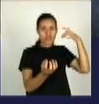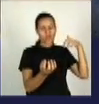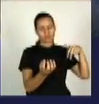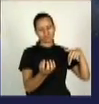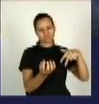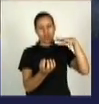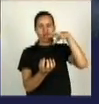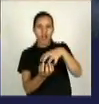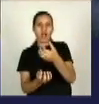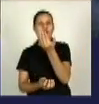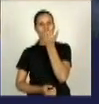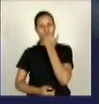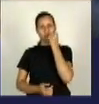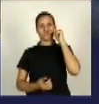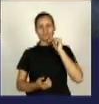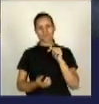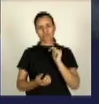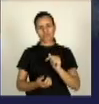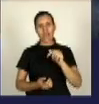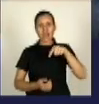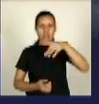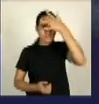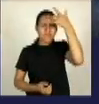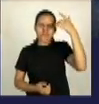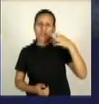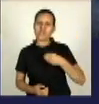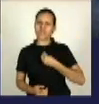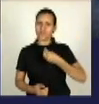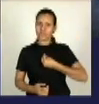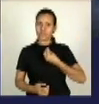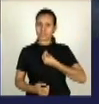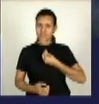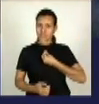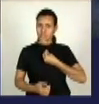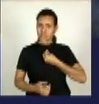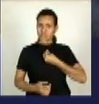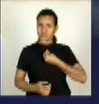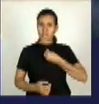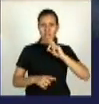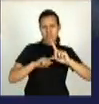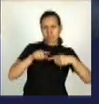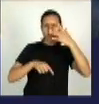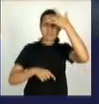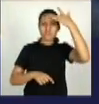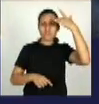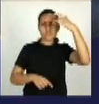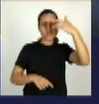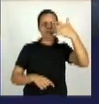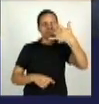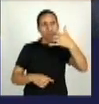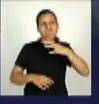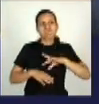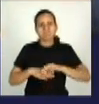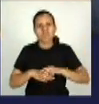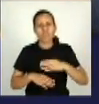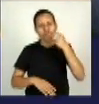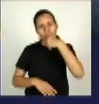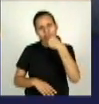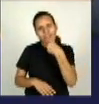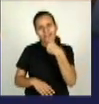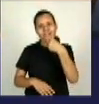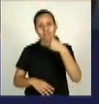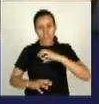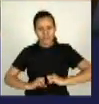percorrendo através do ovo, vai na sua alimentação, e ela vive dentro de você. Num dado momento, por uma queda de imunidade ou